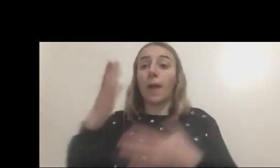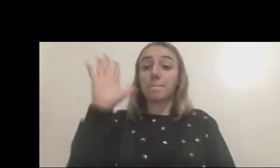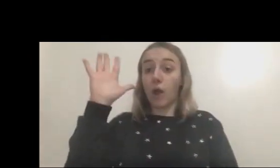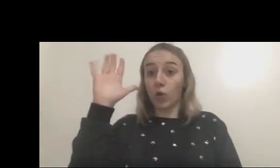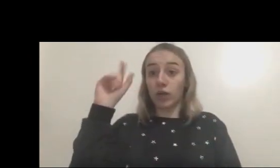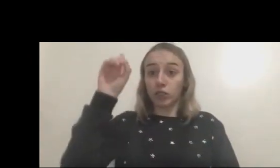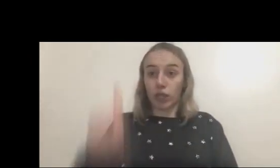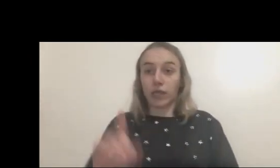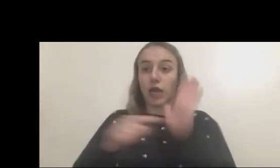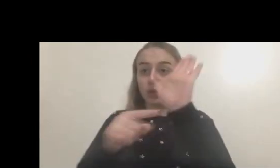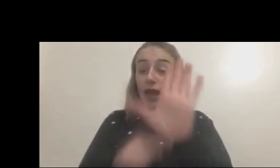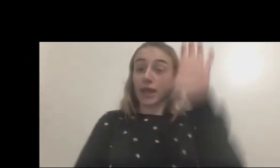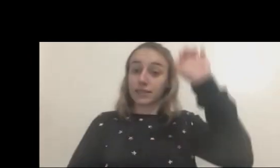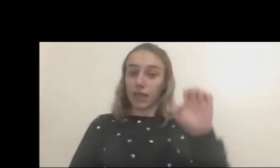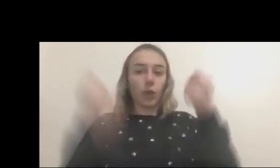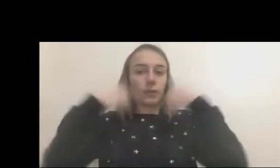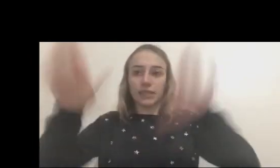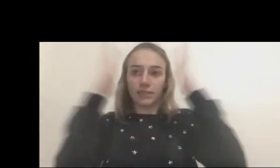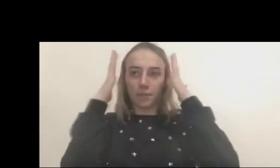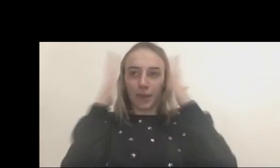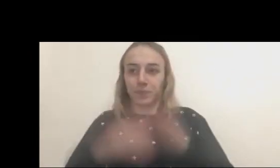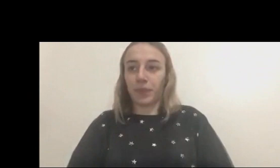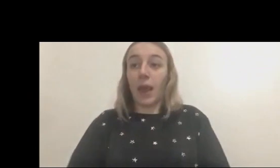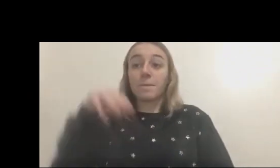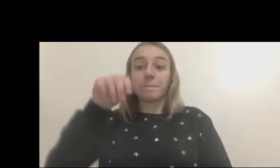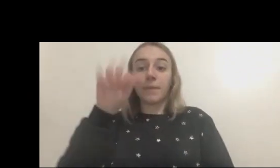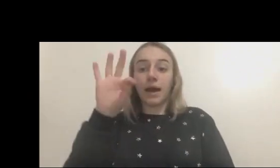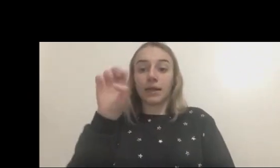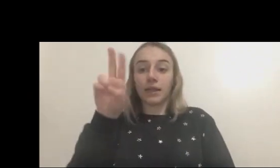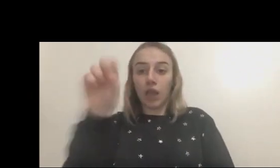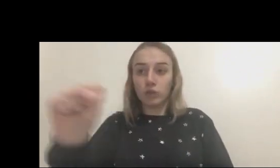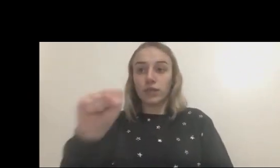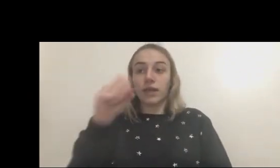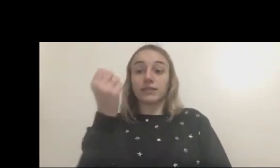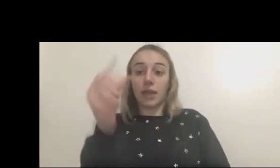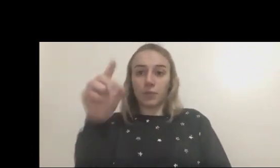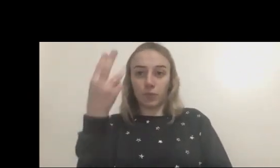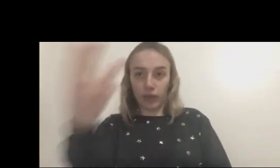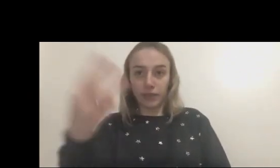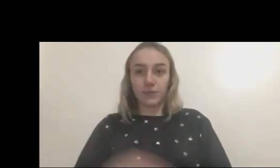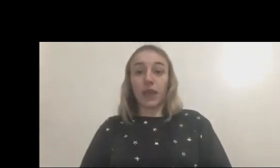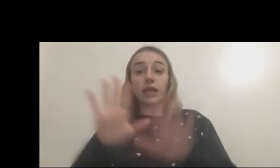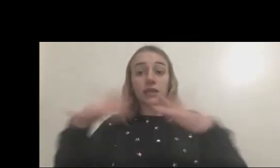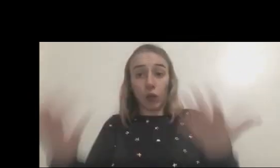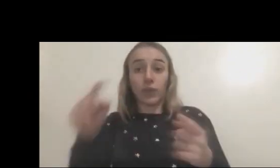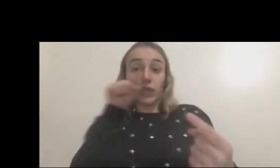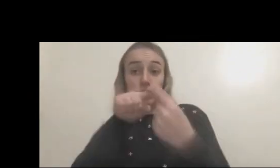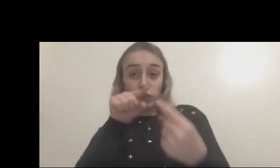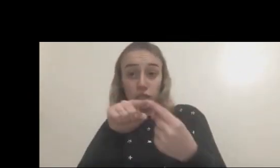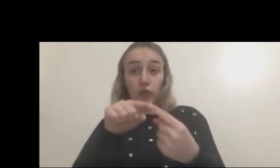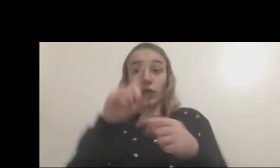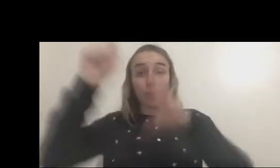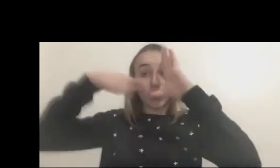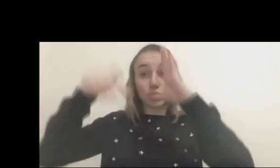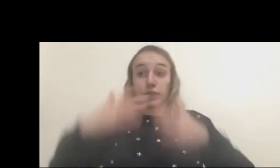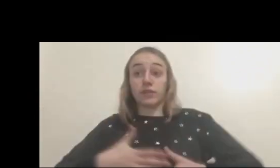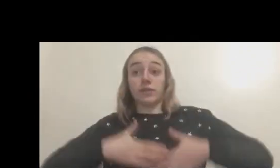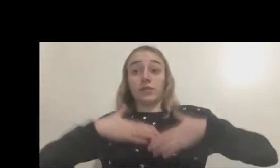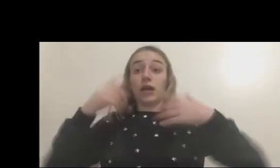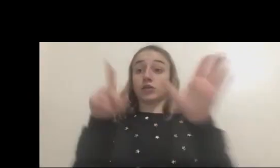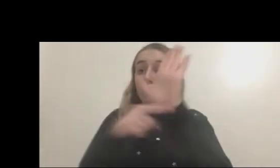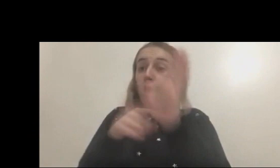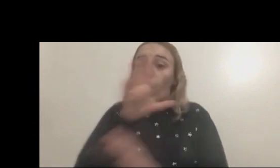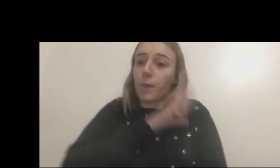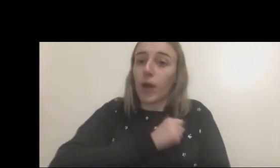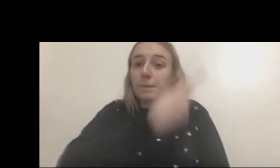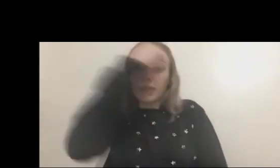Sabemos que quando a mão direita ajudar A esquerda não deve saber No entanto O intuito desse vídeo é incentivá-lo A